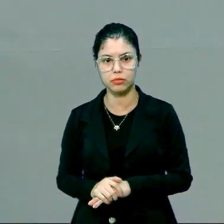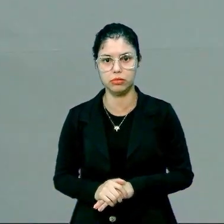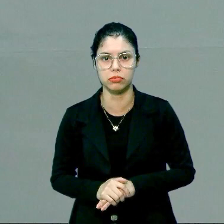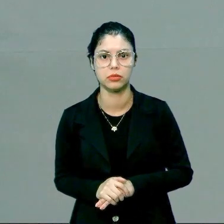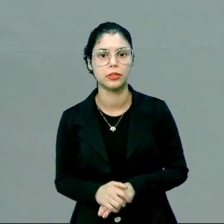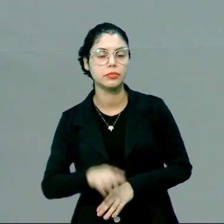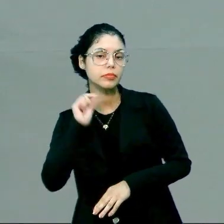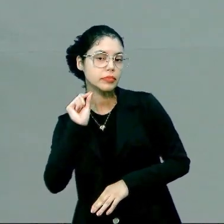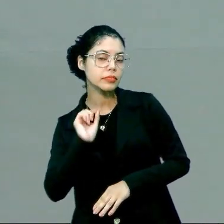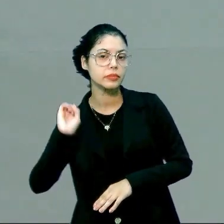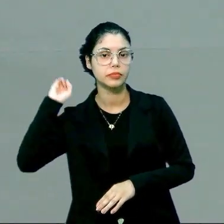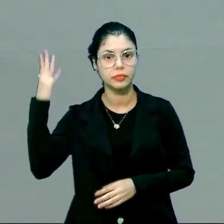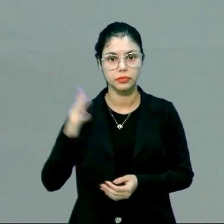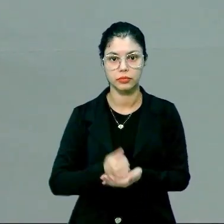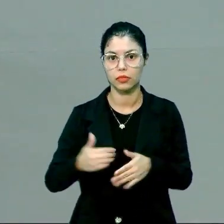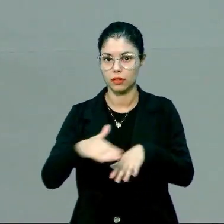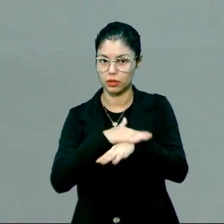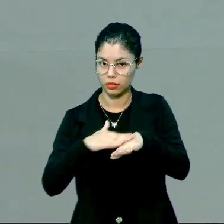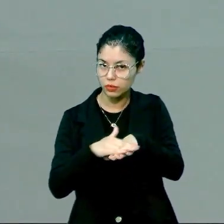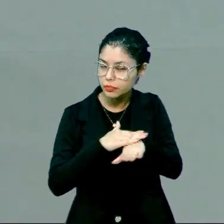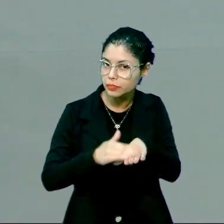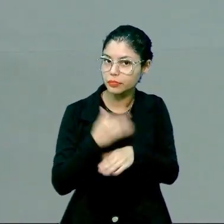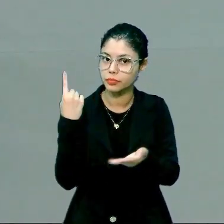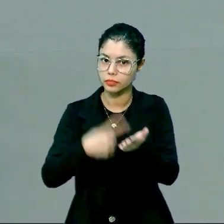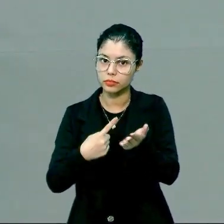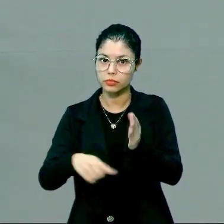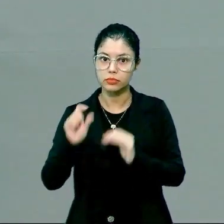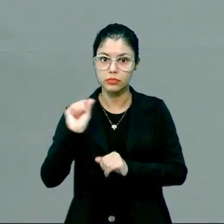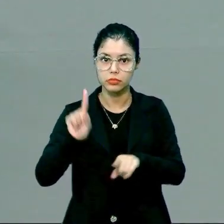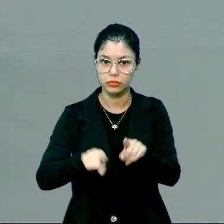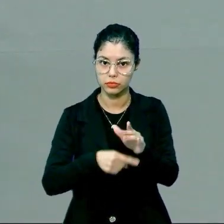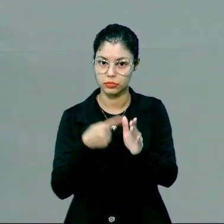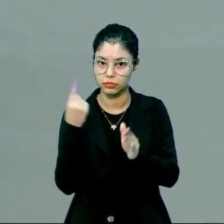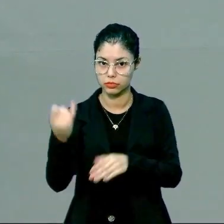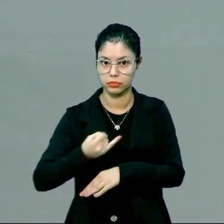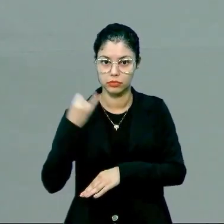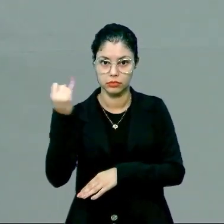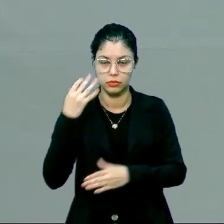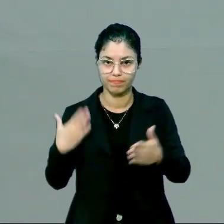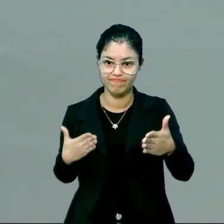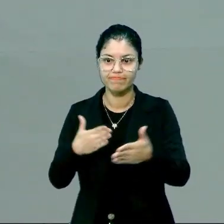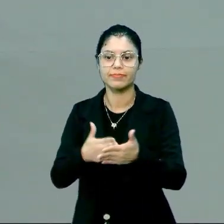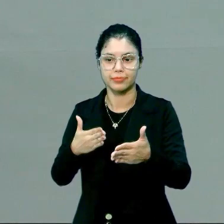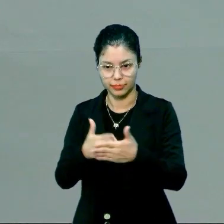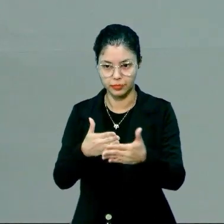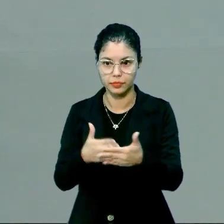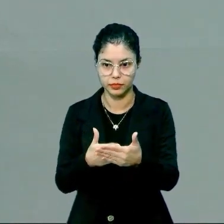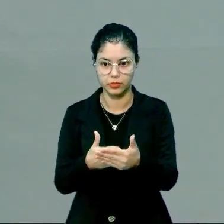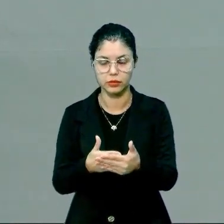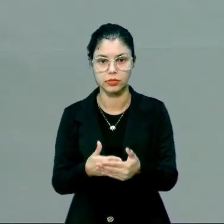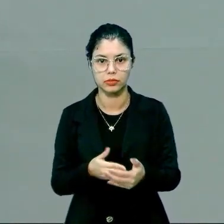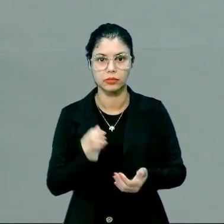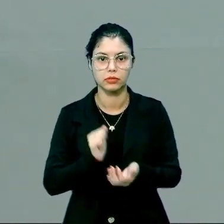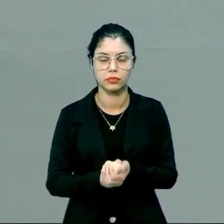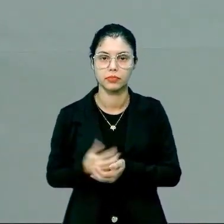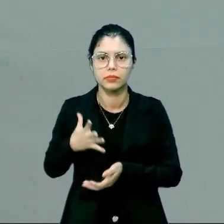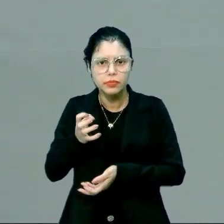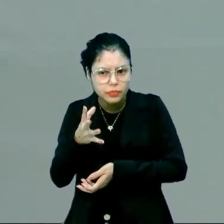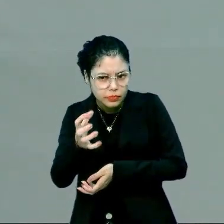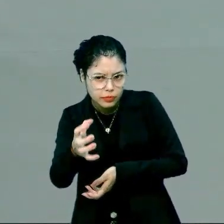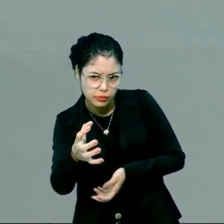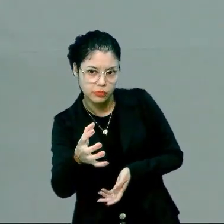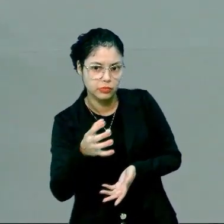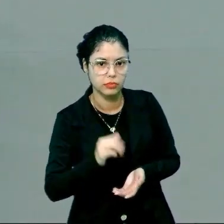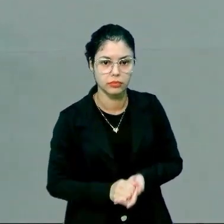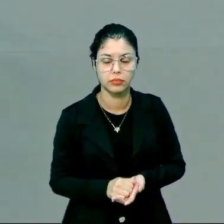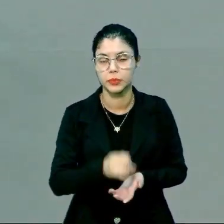estranhos, No caso da pele, pessoal, ele é considerado a principal barreira contra os micro-organismos.